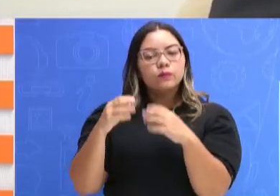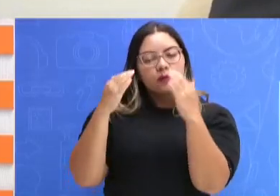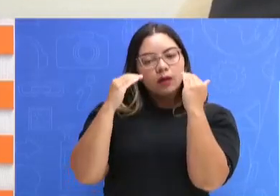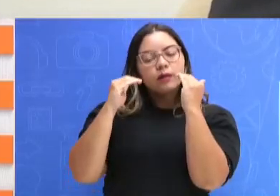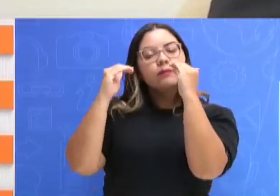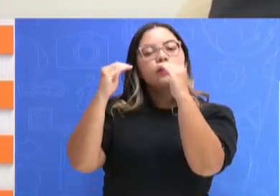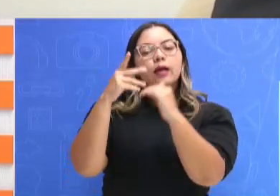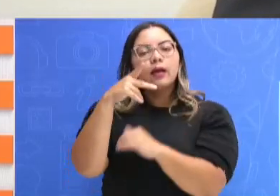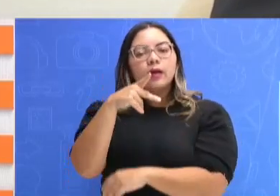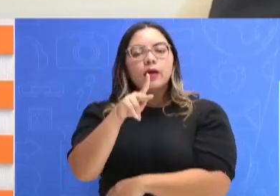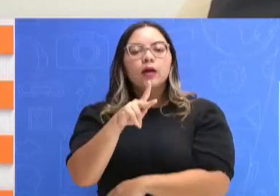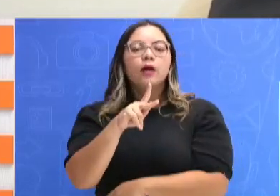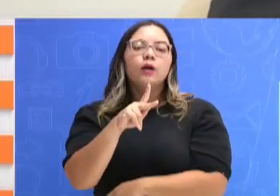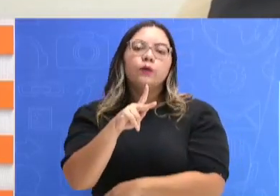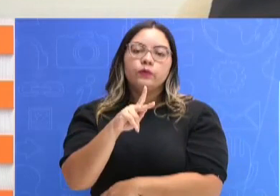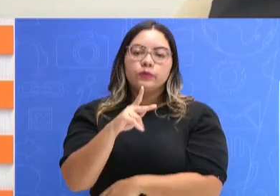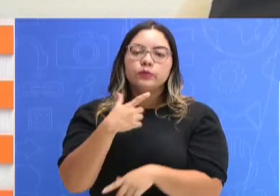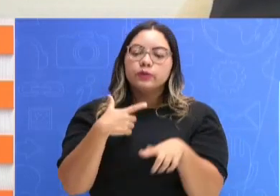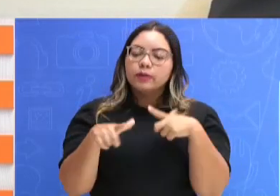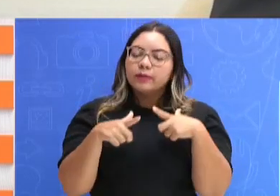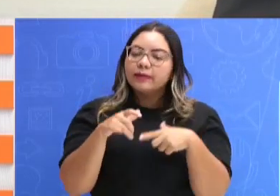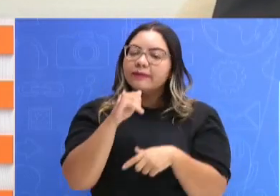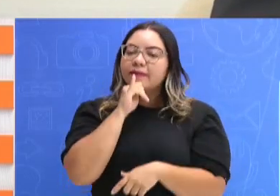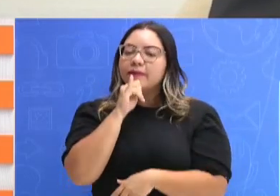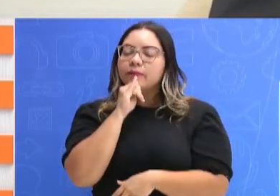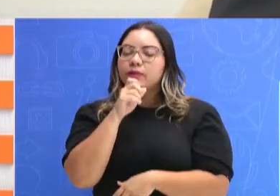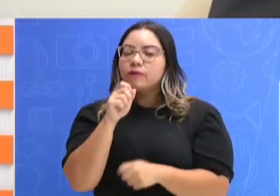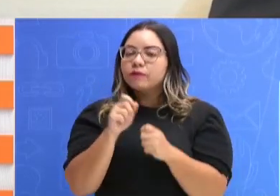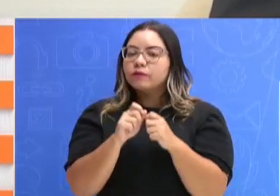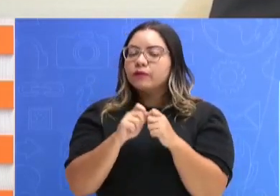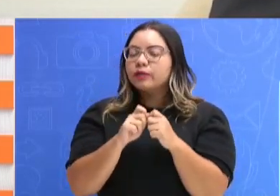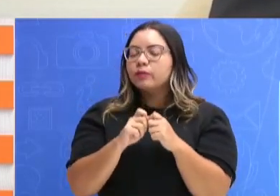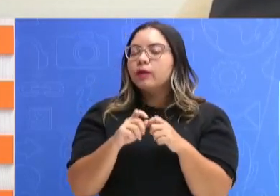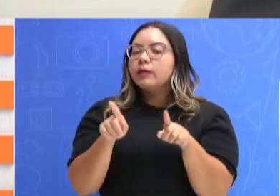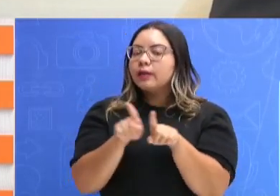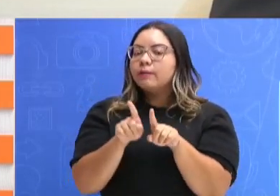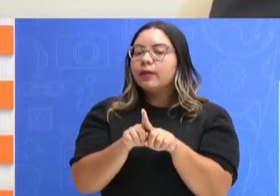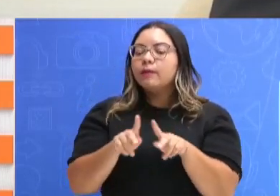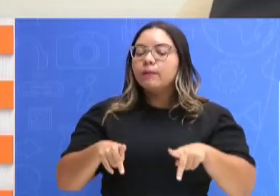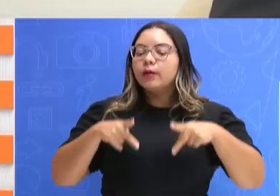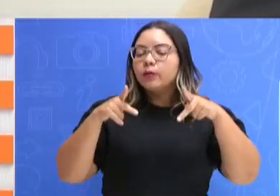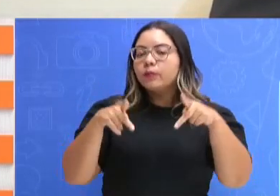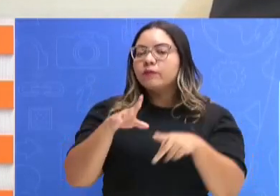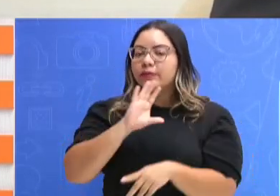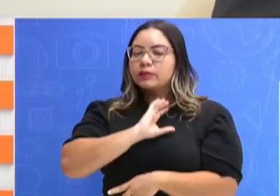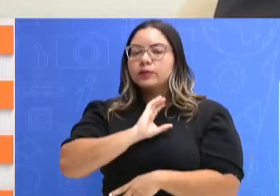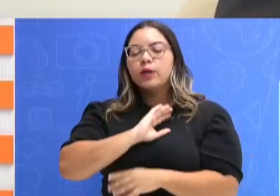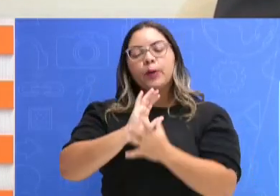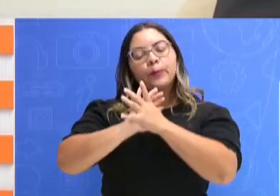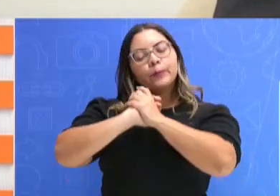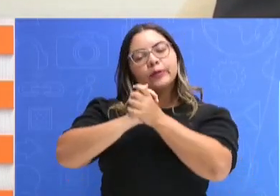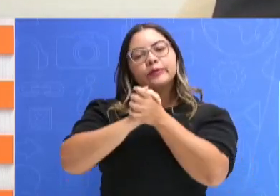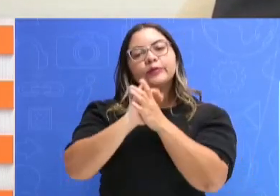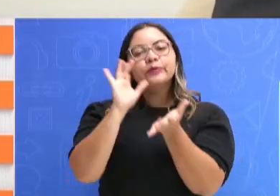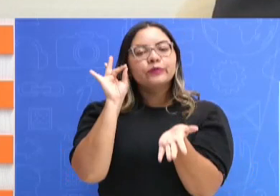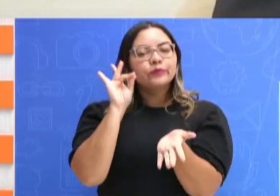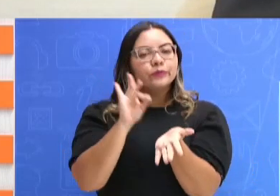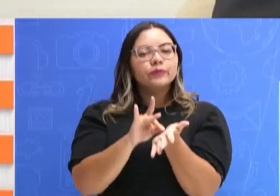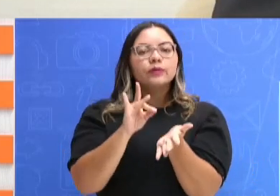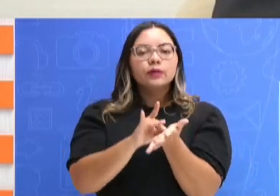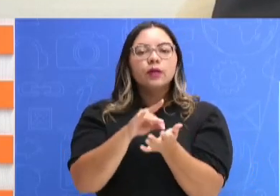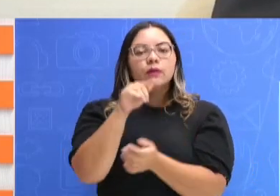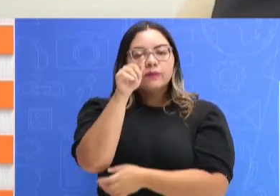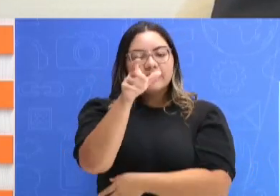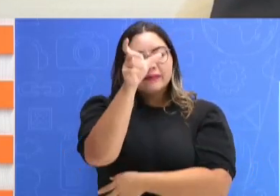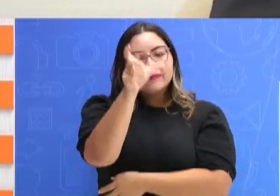esse legado e esse exemplo que o senhor tem dado aqui, não só para ela, mas para todos nós como cidadão, como ser humano. Eu parabenizo muito o senhor pela sua